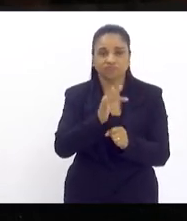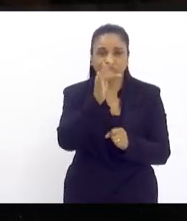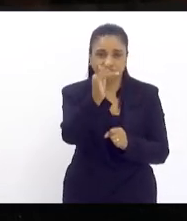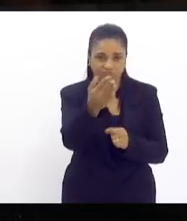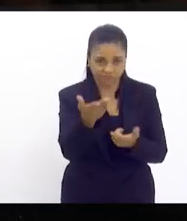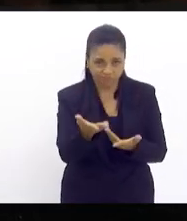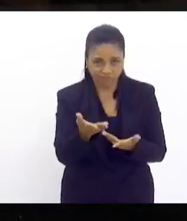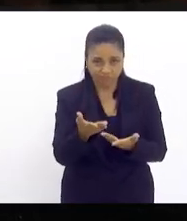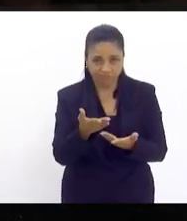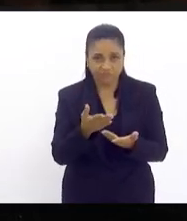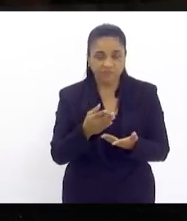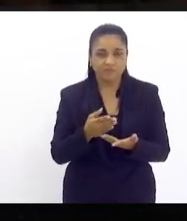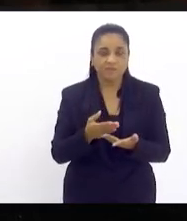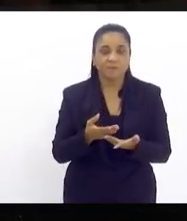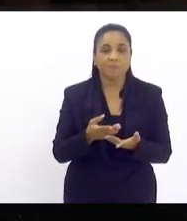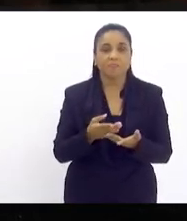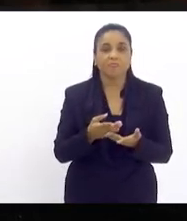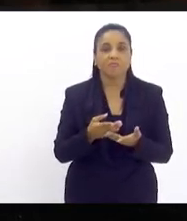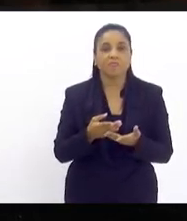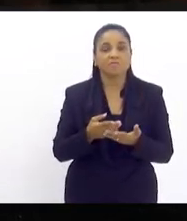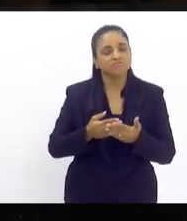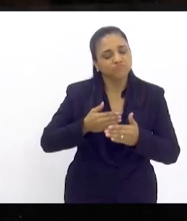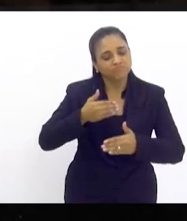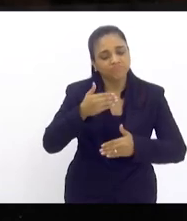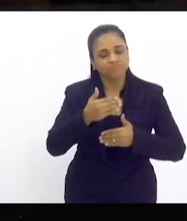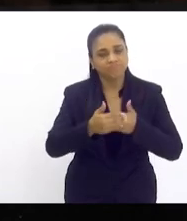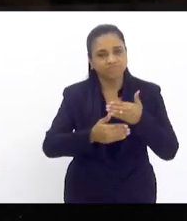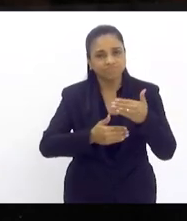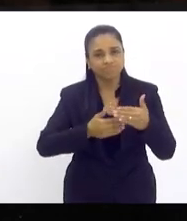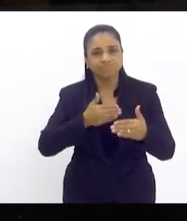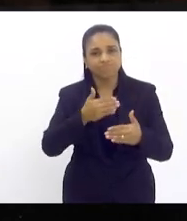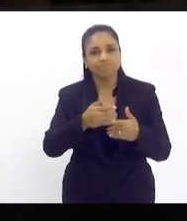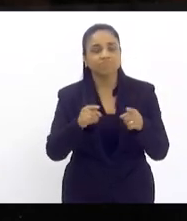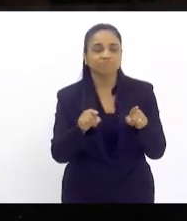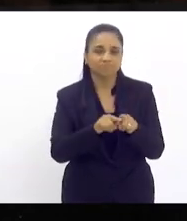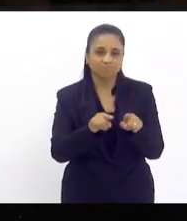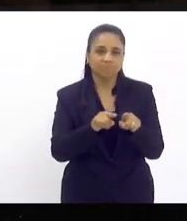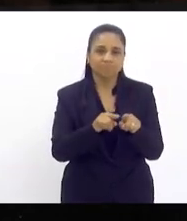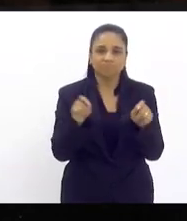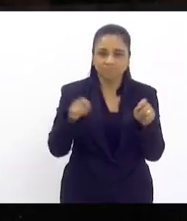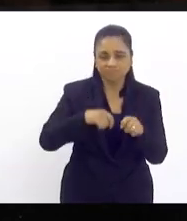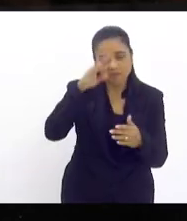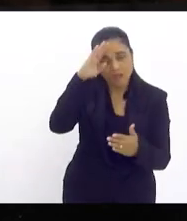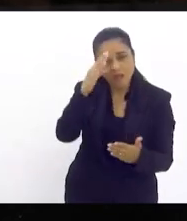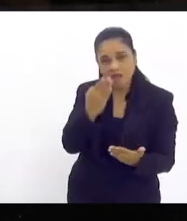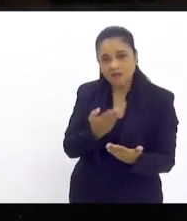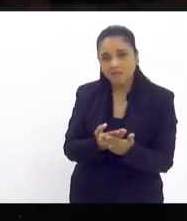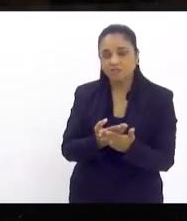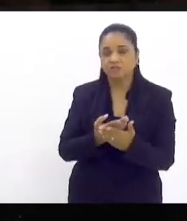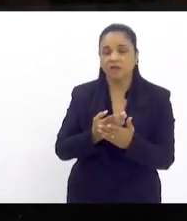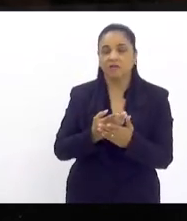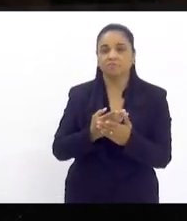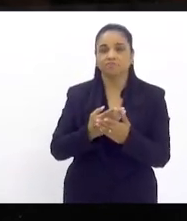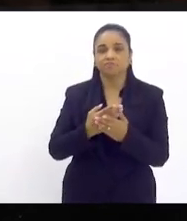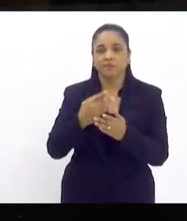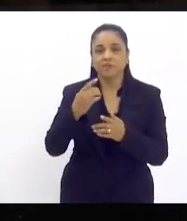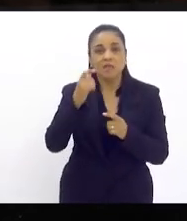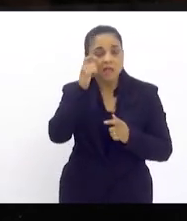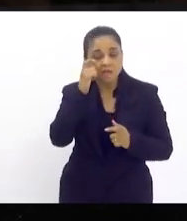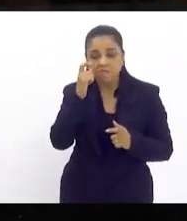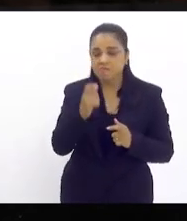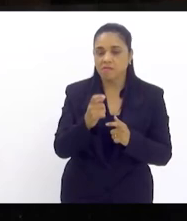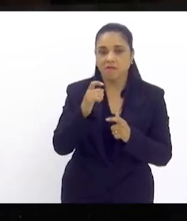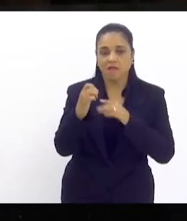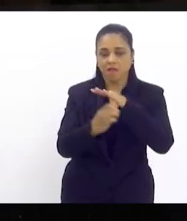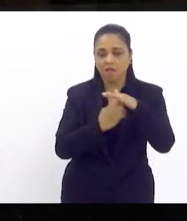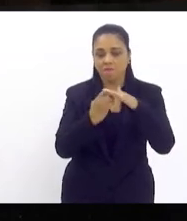E isso leva, sobretudo, à credibilidade para que a gente atraia empresas. Um Estado que não tem